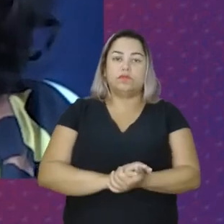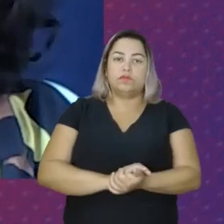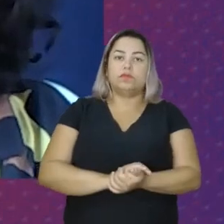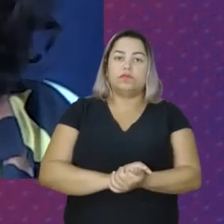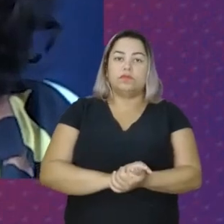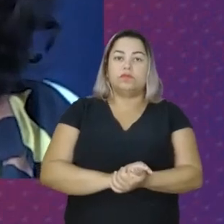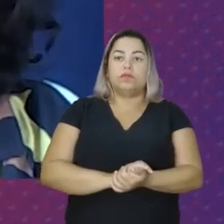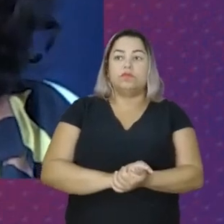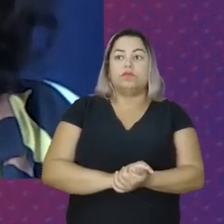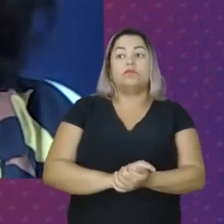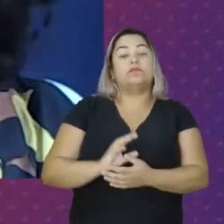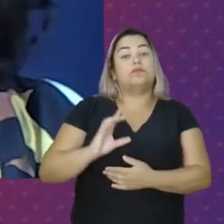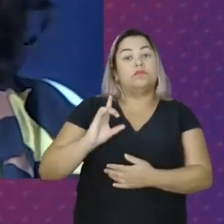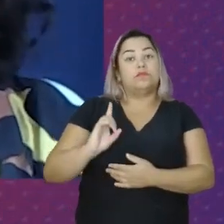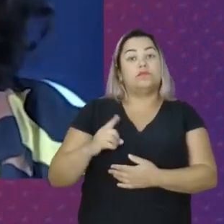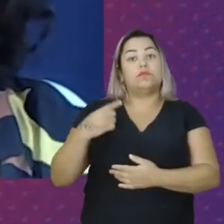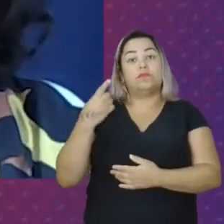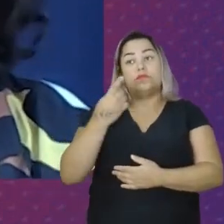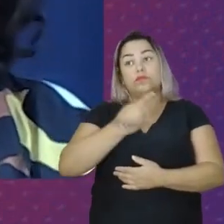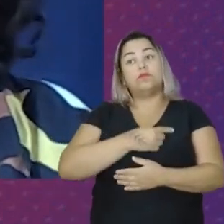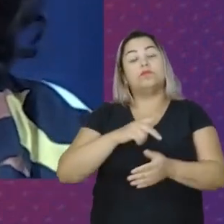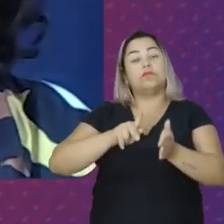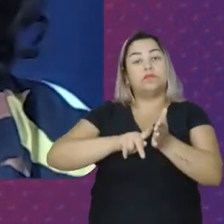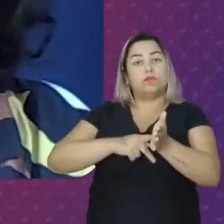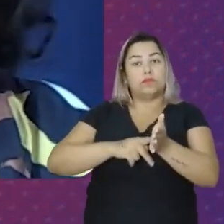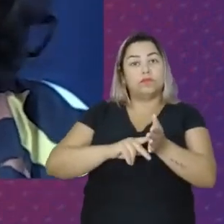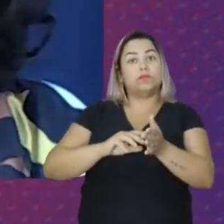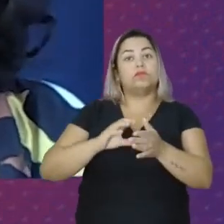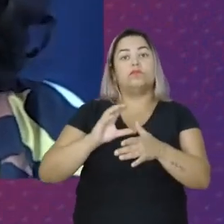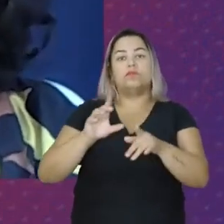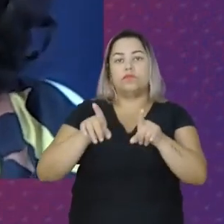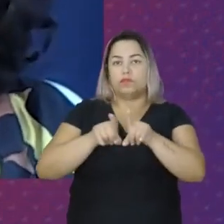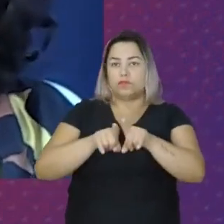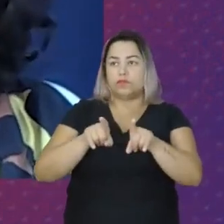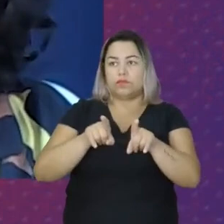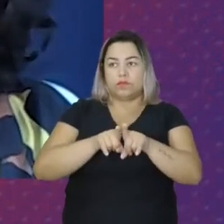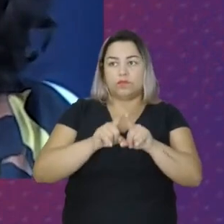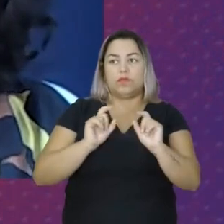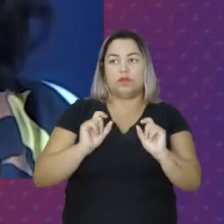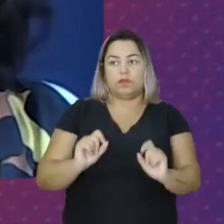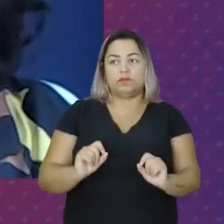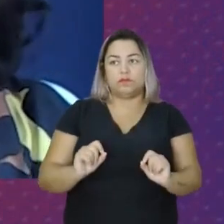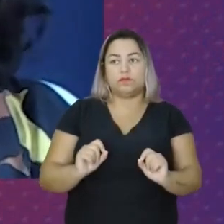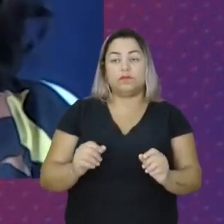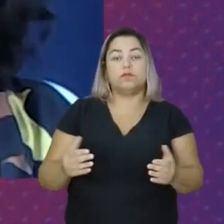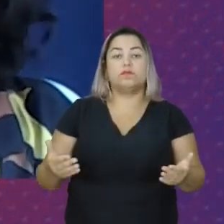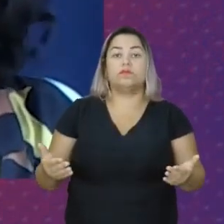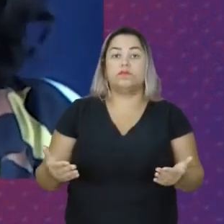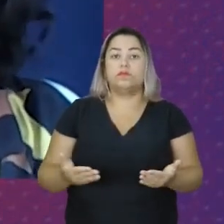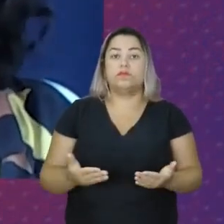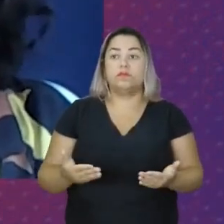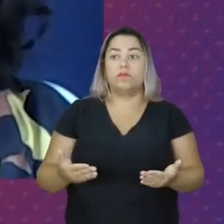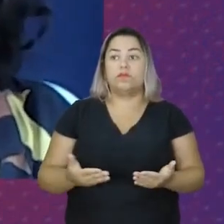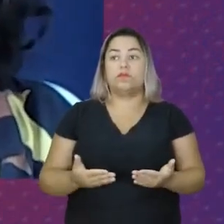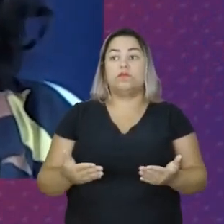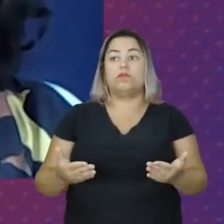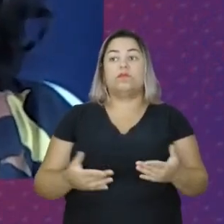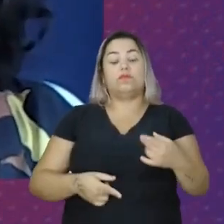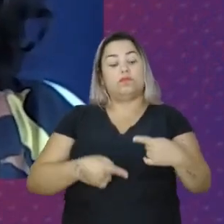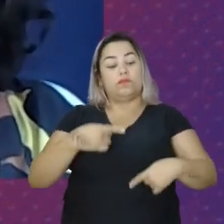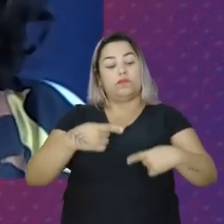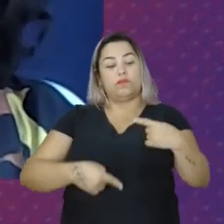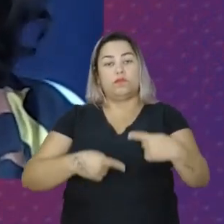Né, fui da direção do nosso sindicato aqui em Curitiba e a partir, né, de um